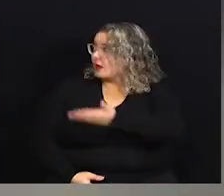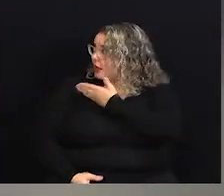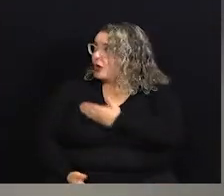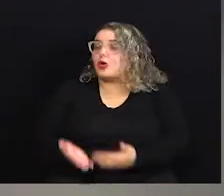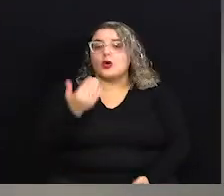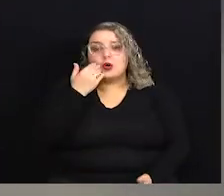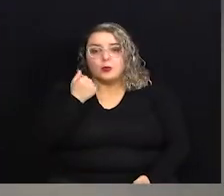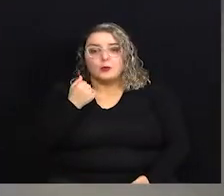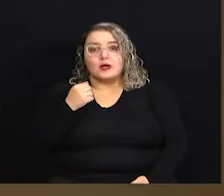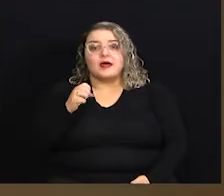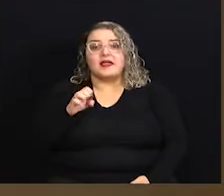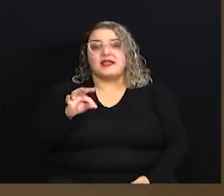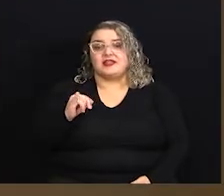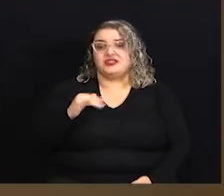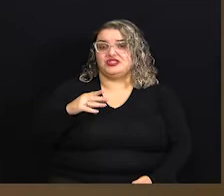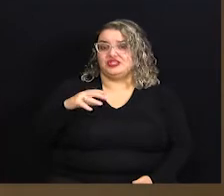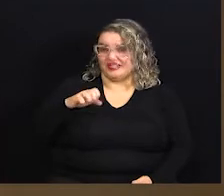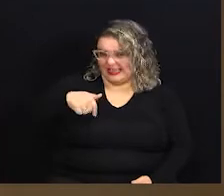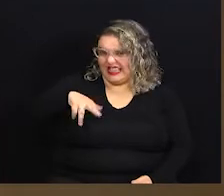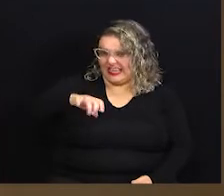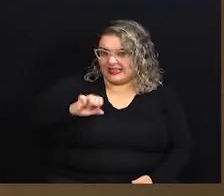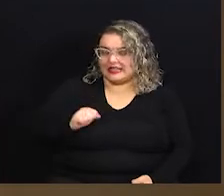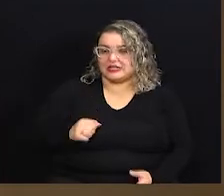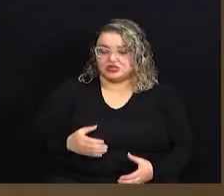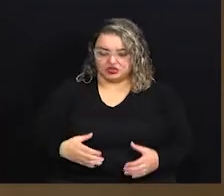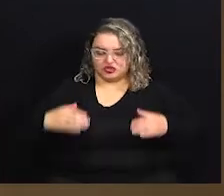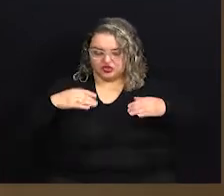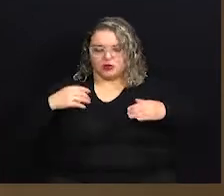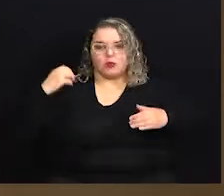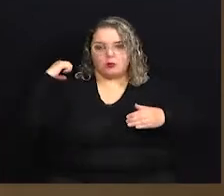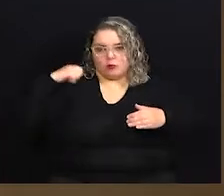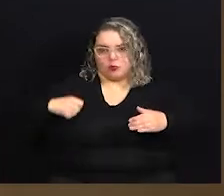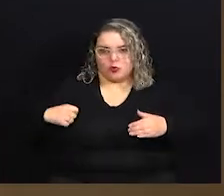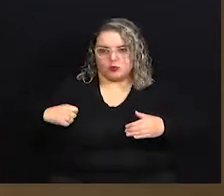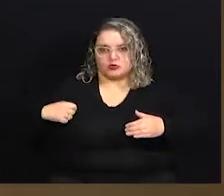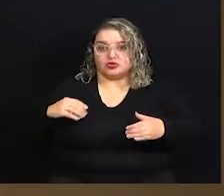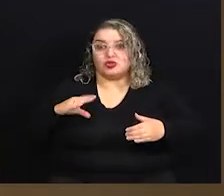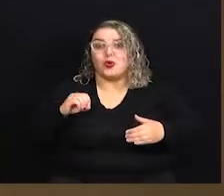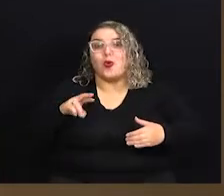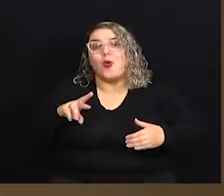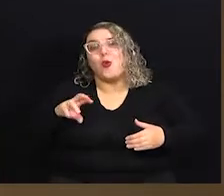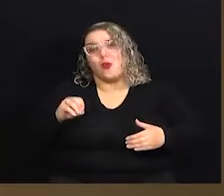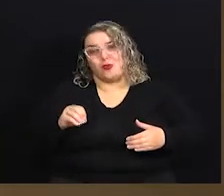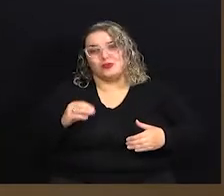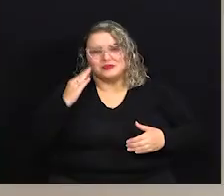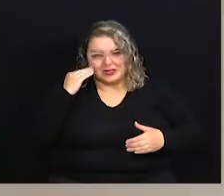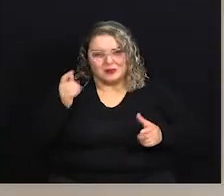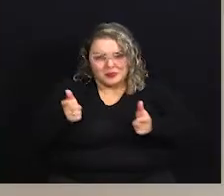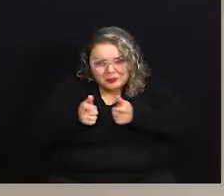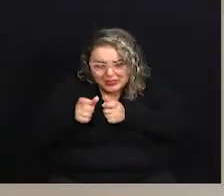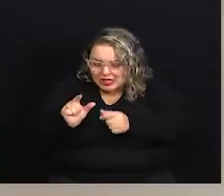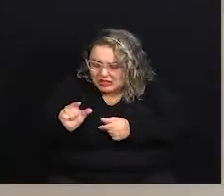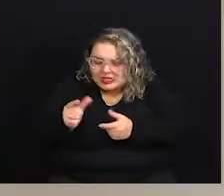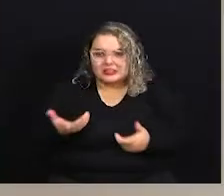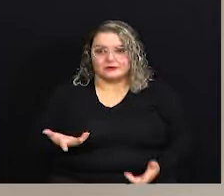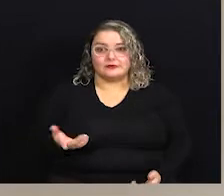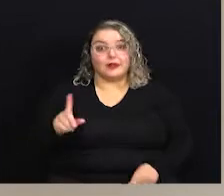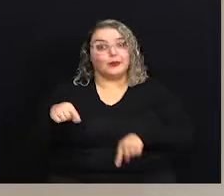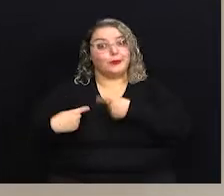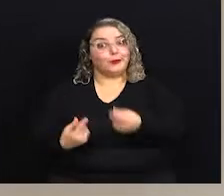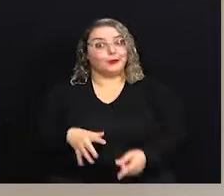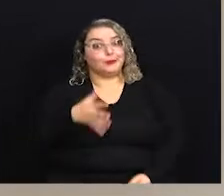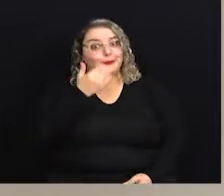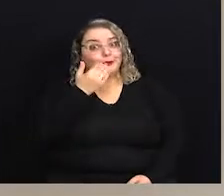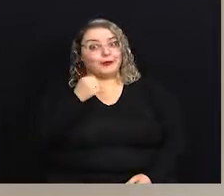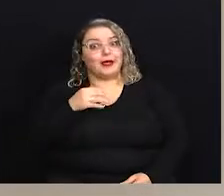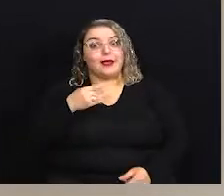de dentro dos animais. Este aí comeu uma etiqueta de bolsa de couro, sabe aquela pequenininha? Já este outro